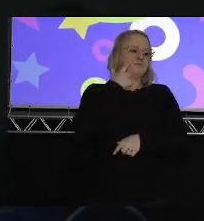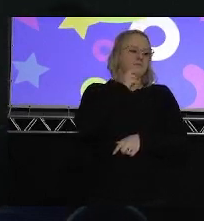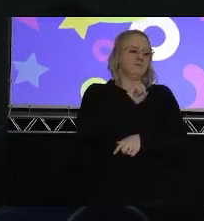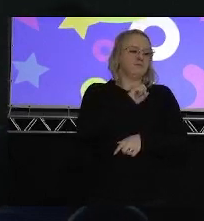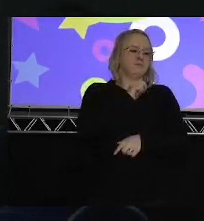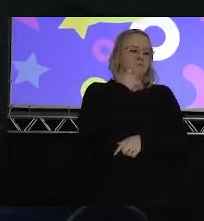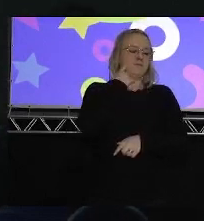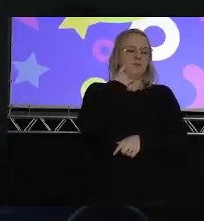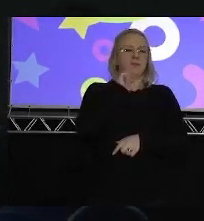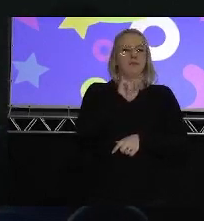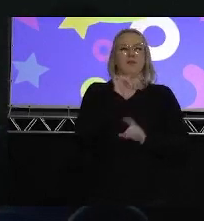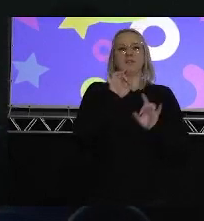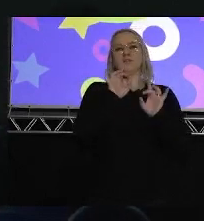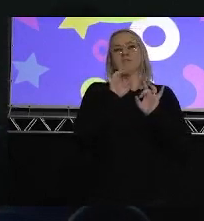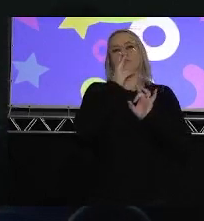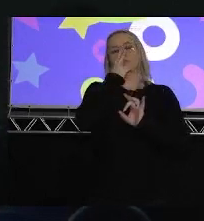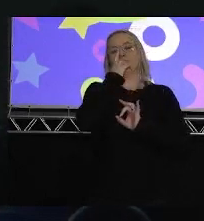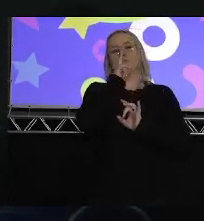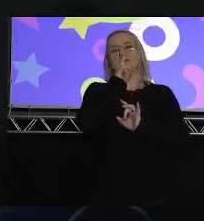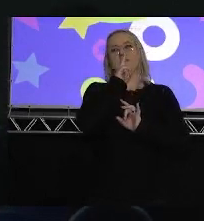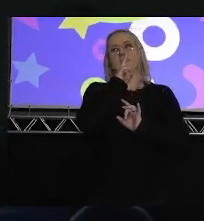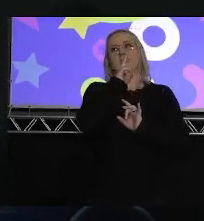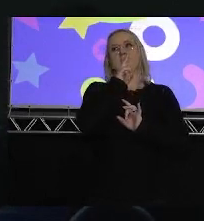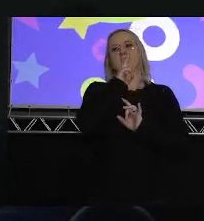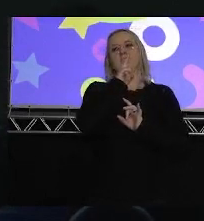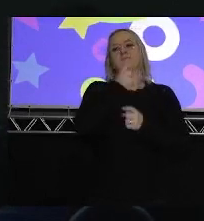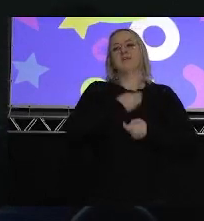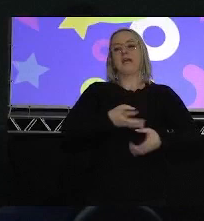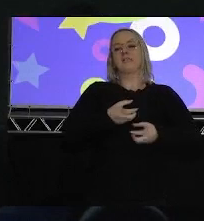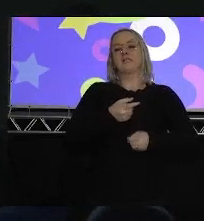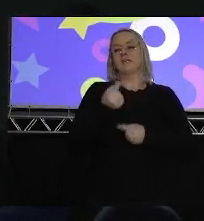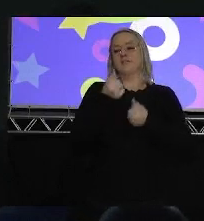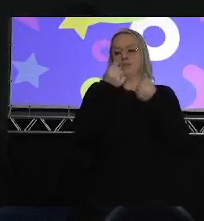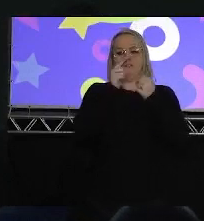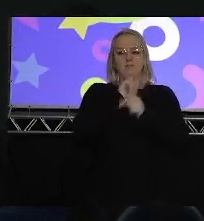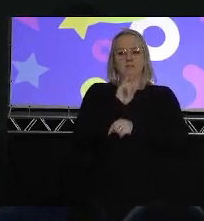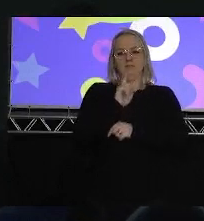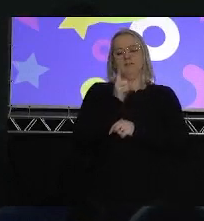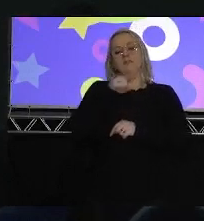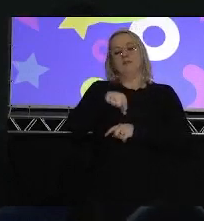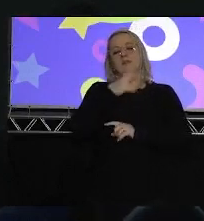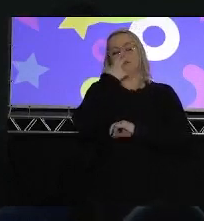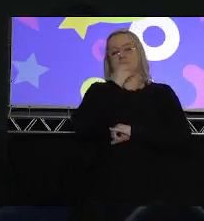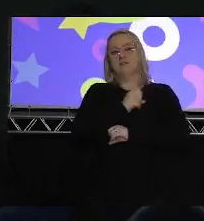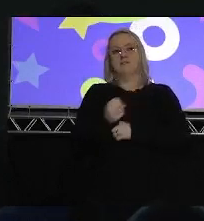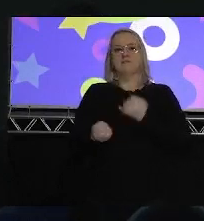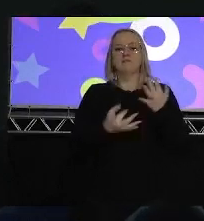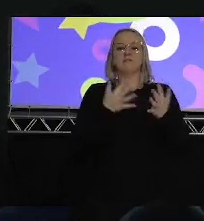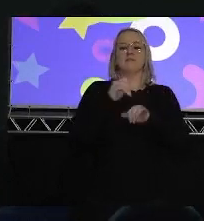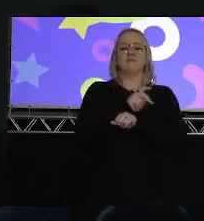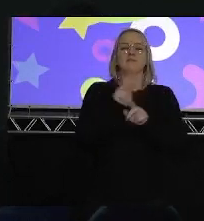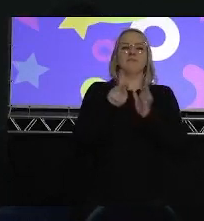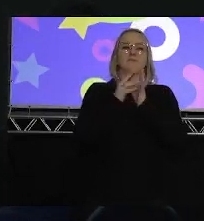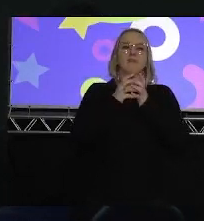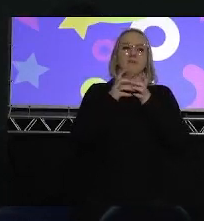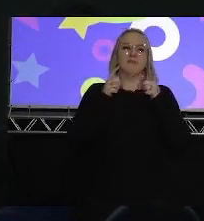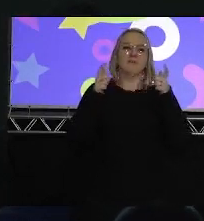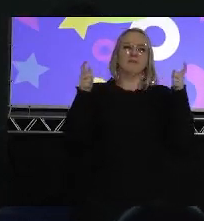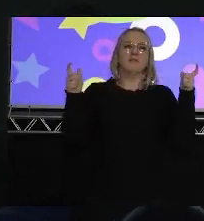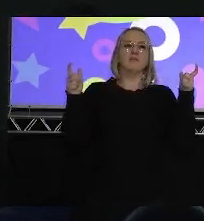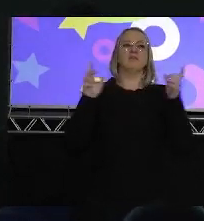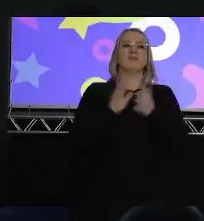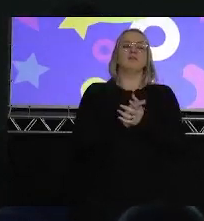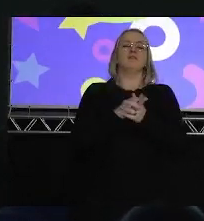está vinculado apenas, gente, ao aspecto de investimento financeiro. Eventos, né, de ideação, eventos